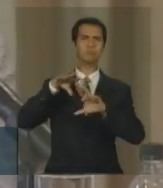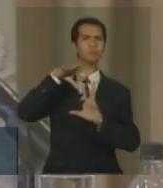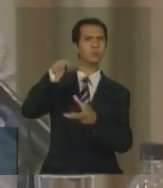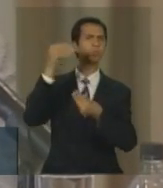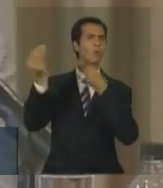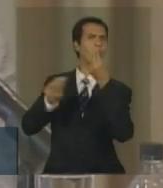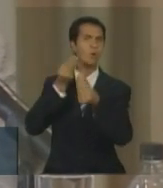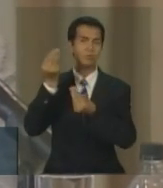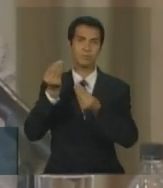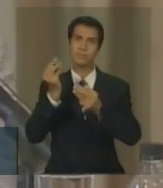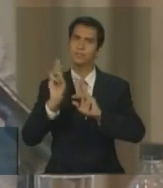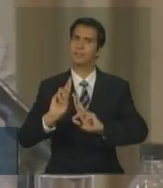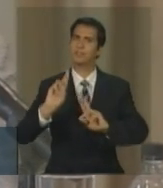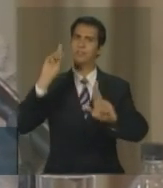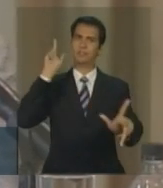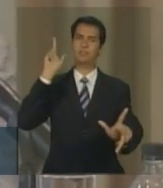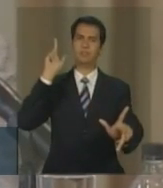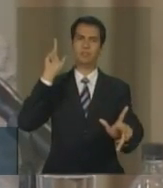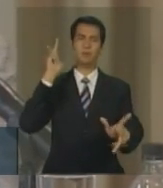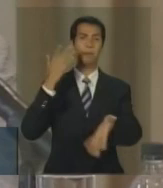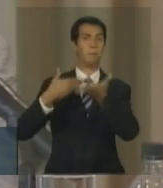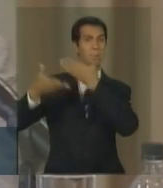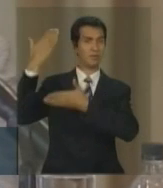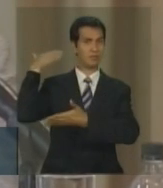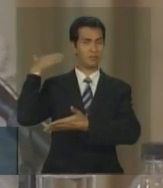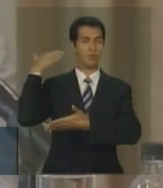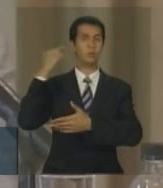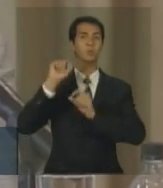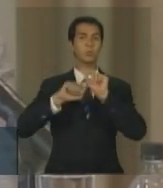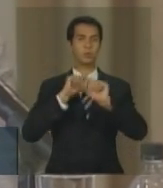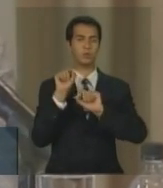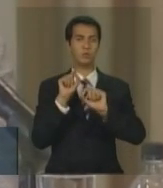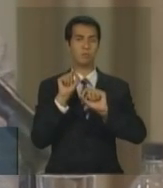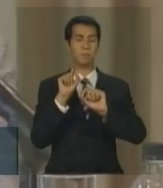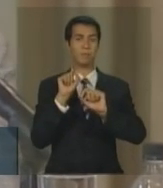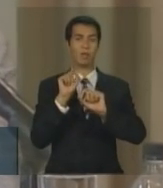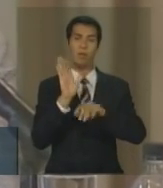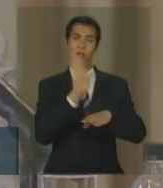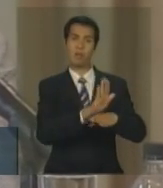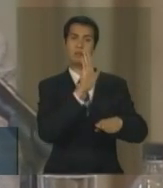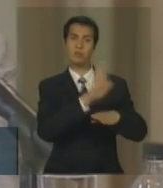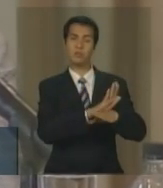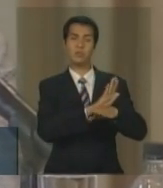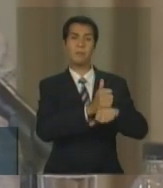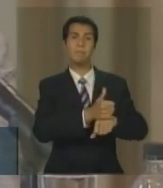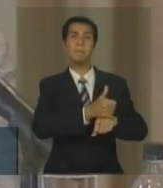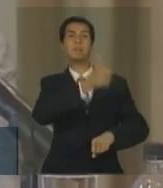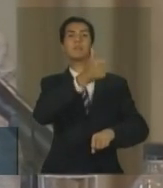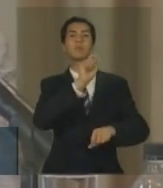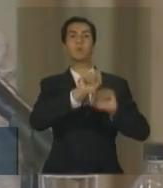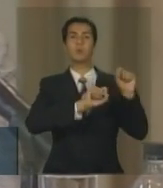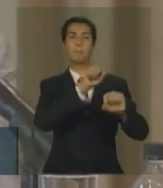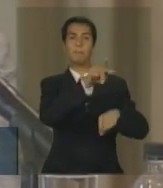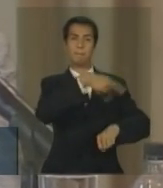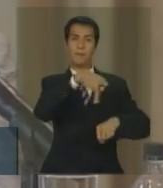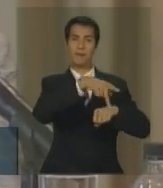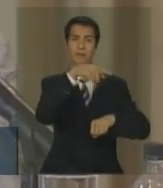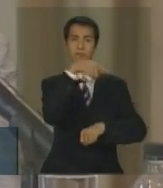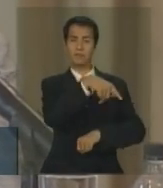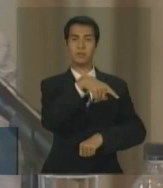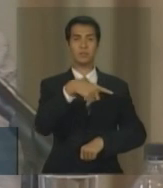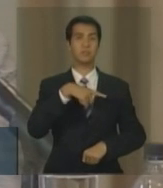que dava vantagens inequívocas para aqueles países que tinham